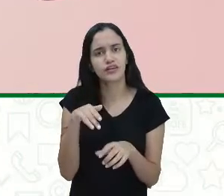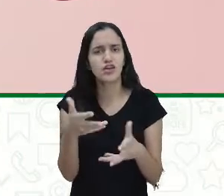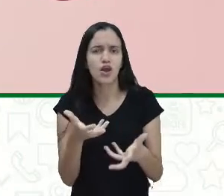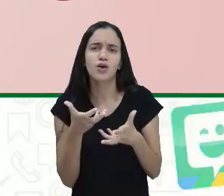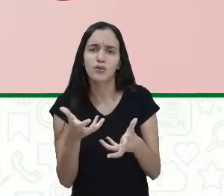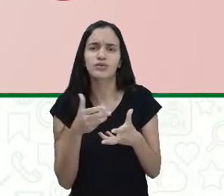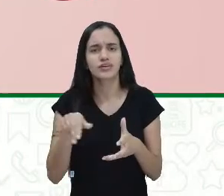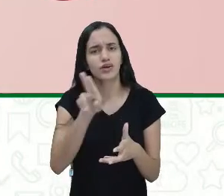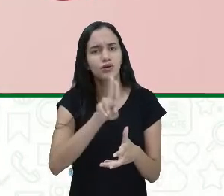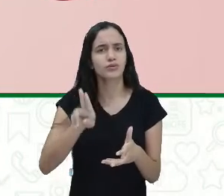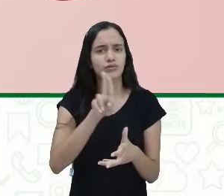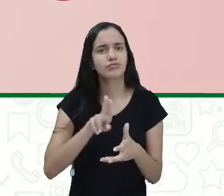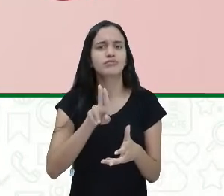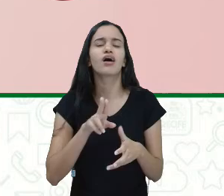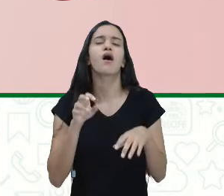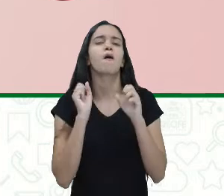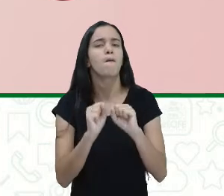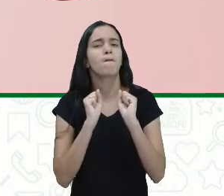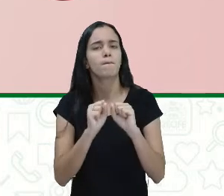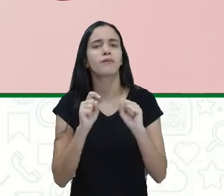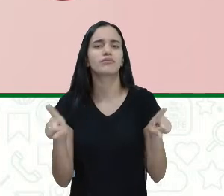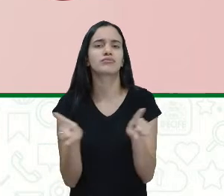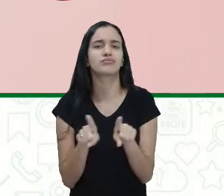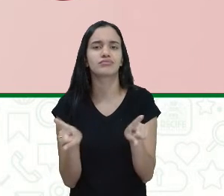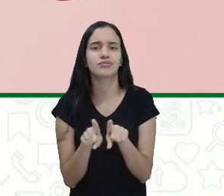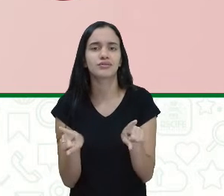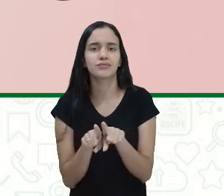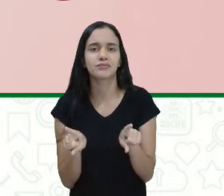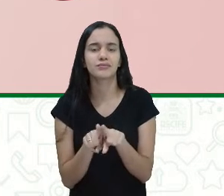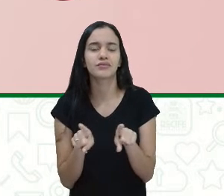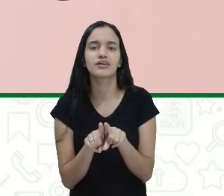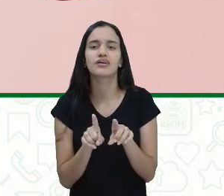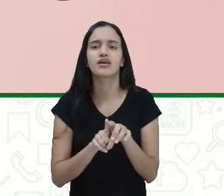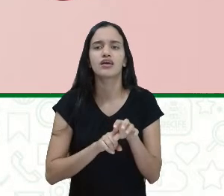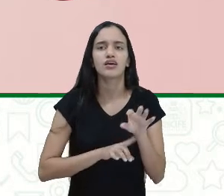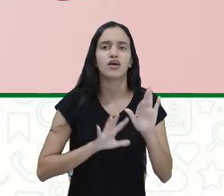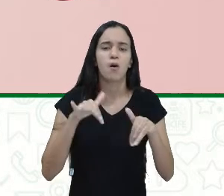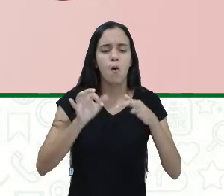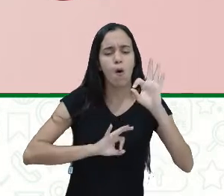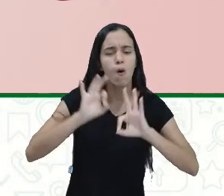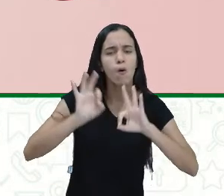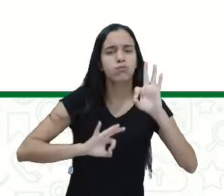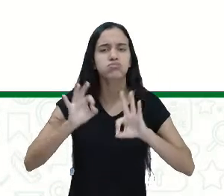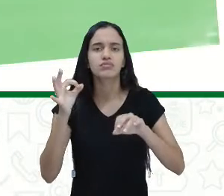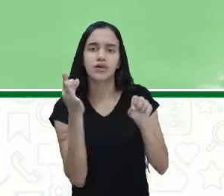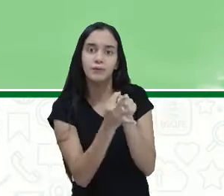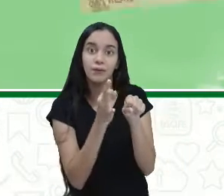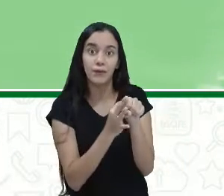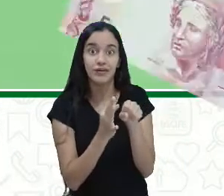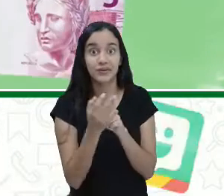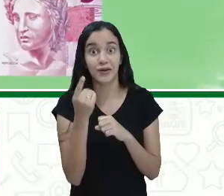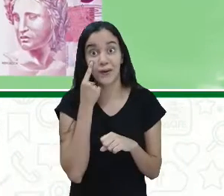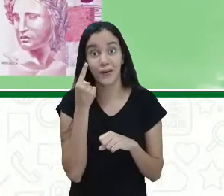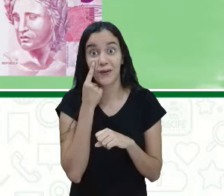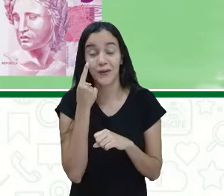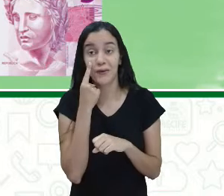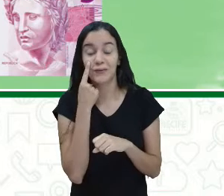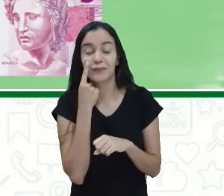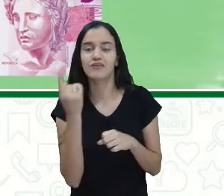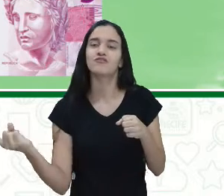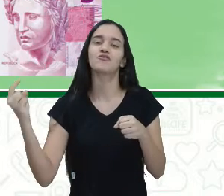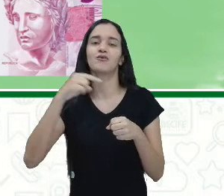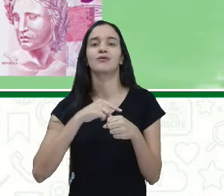quiser usar moedas, eu também posso. Eu posso destrinchar isso aí tudo em moeda, olha só. Voltar